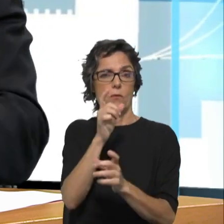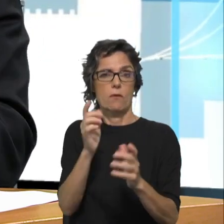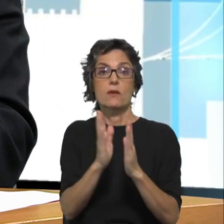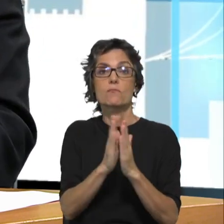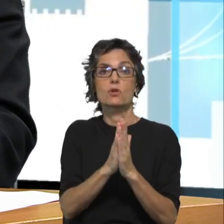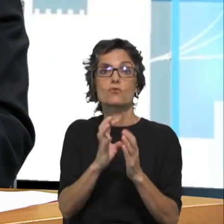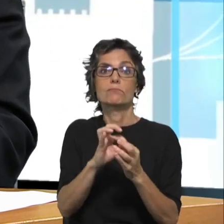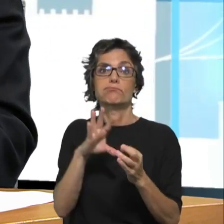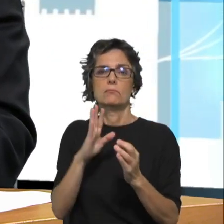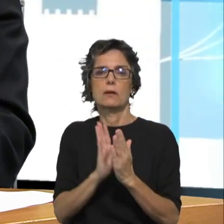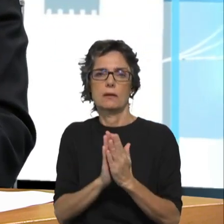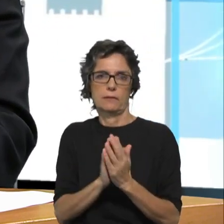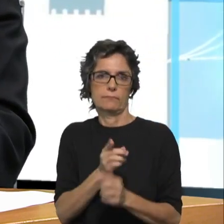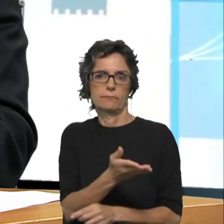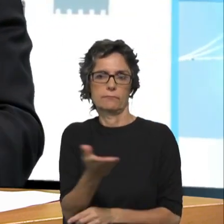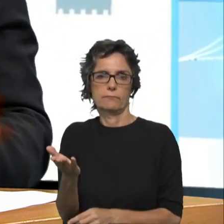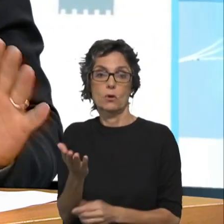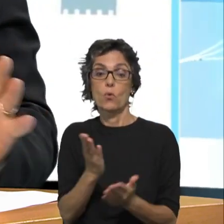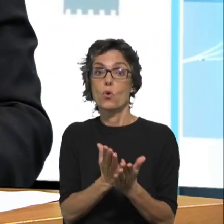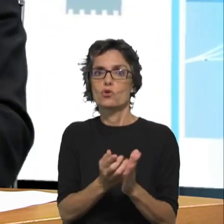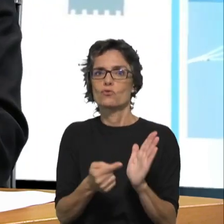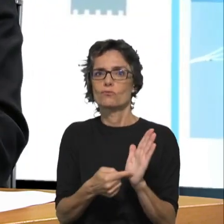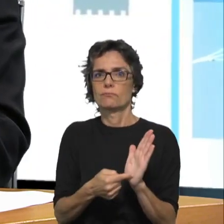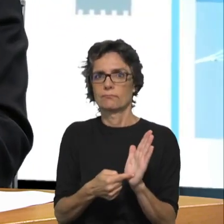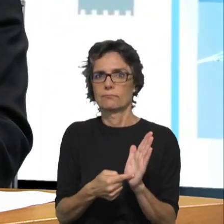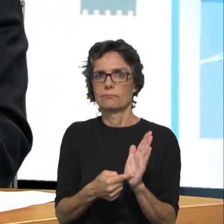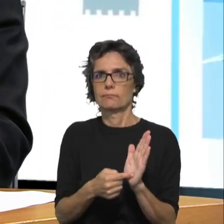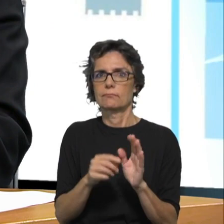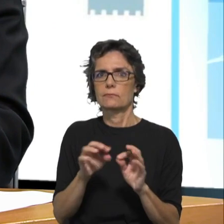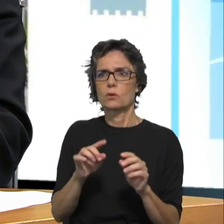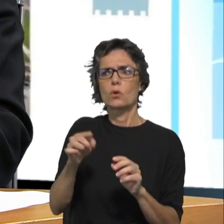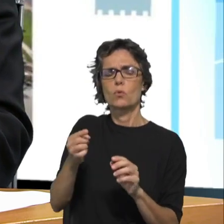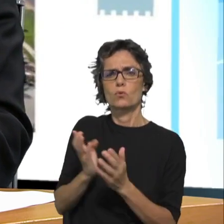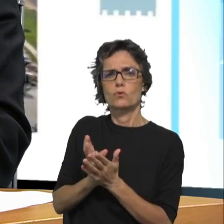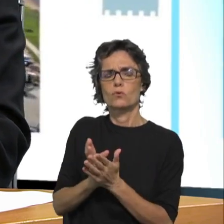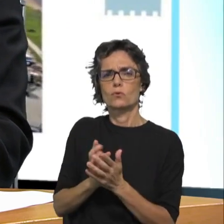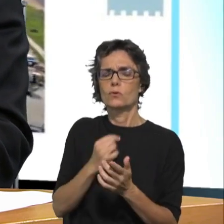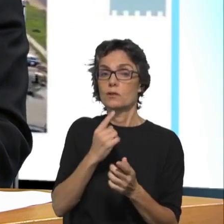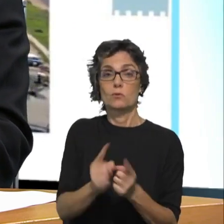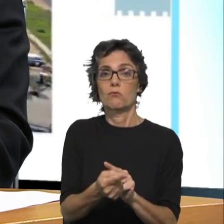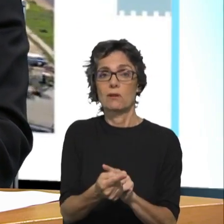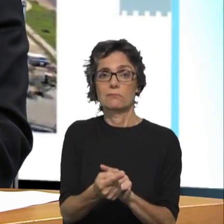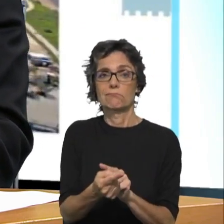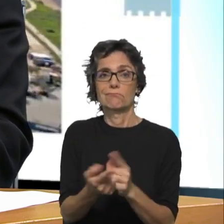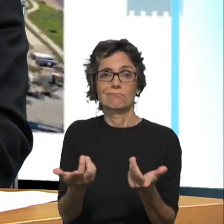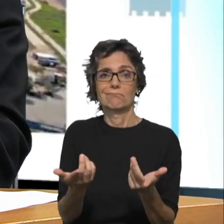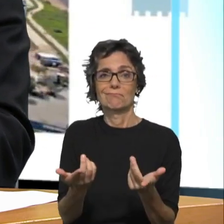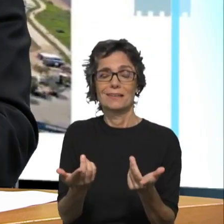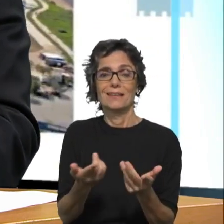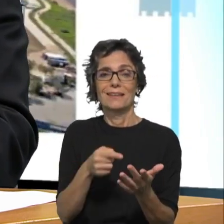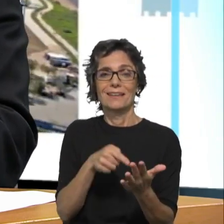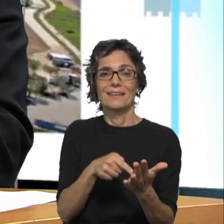à igreja, etc., este estudo, na linha de outros estudos, vem demonstrar o contrário. Portanto, não deixa de